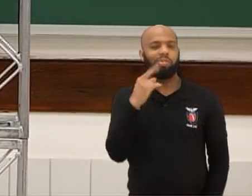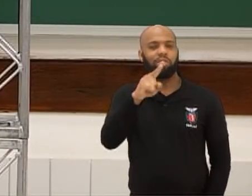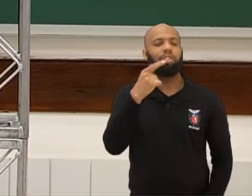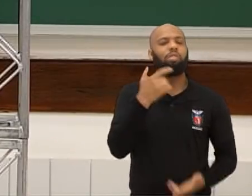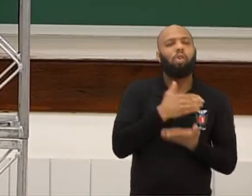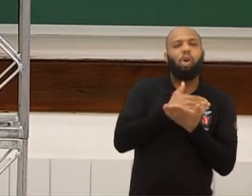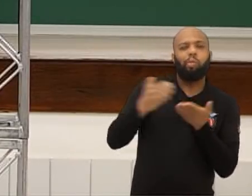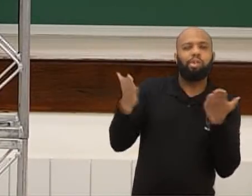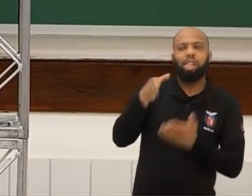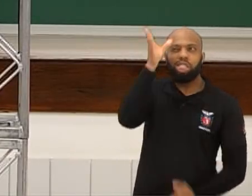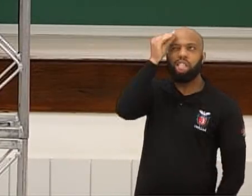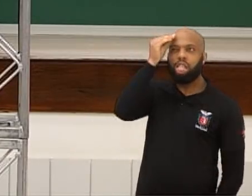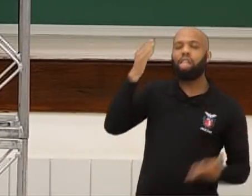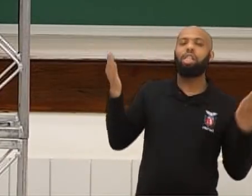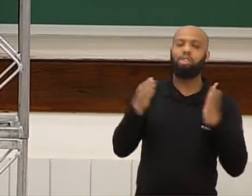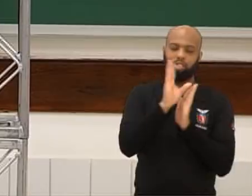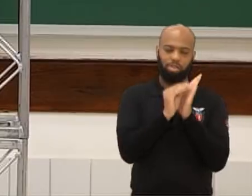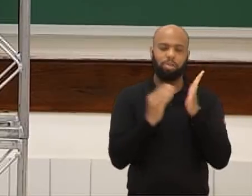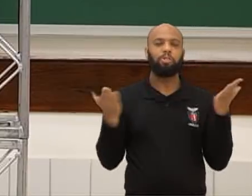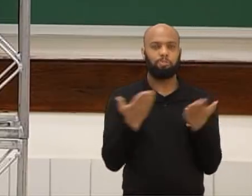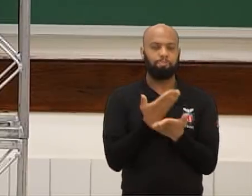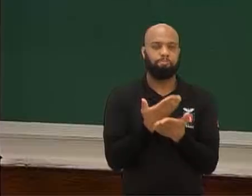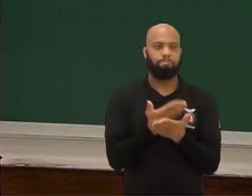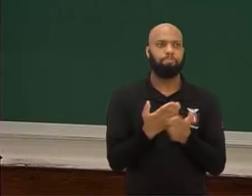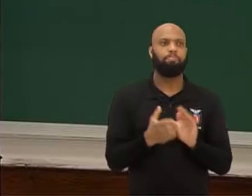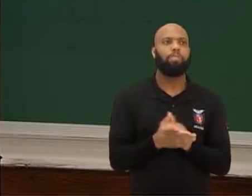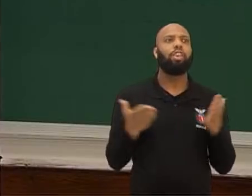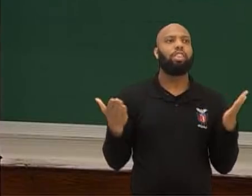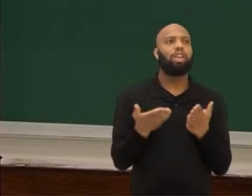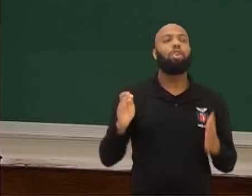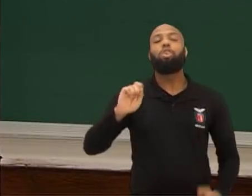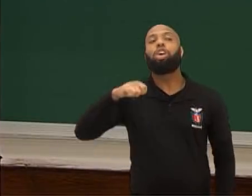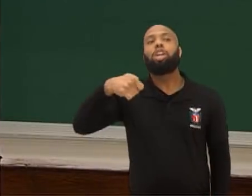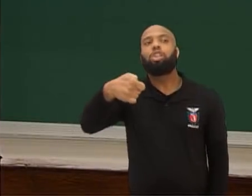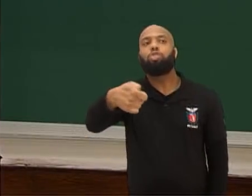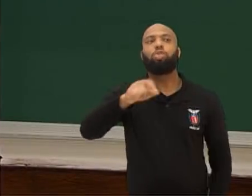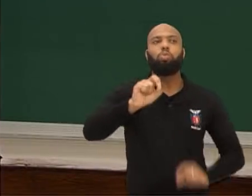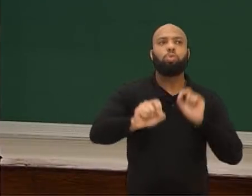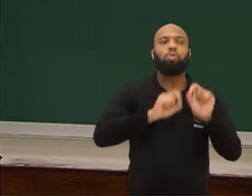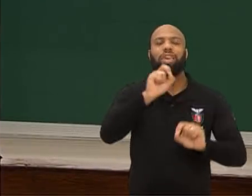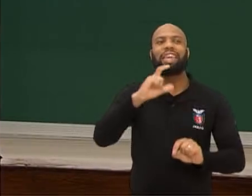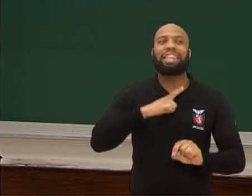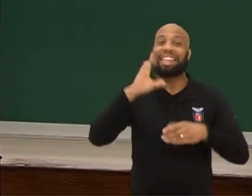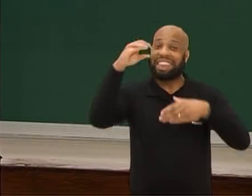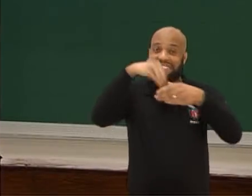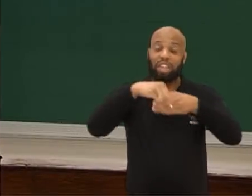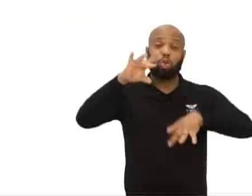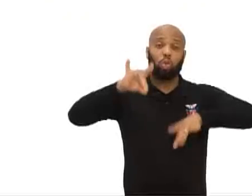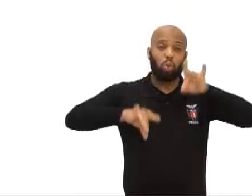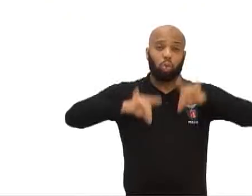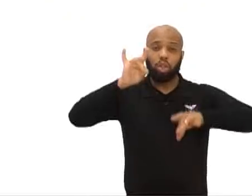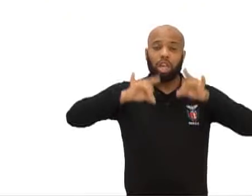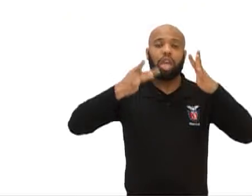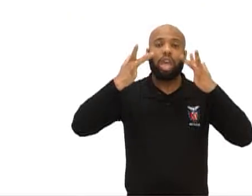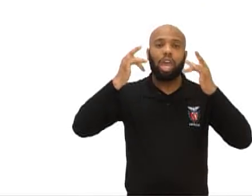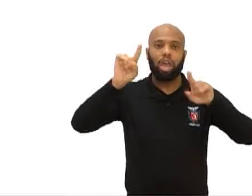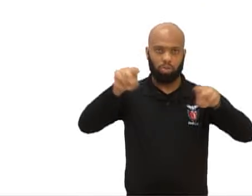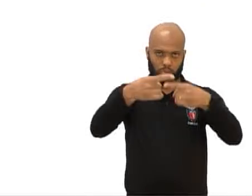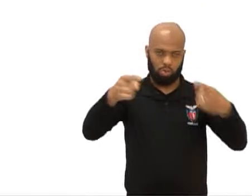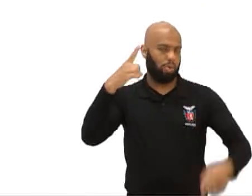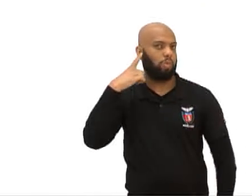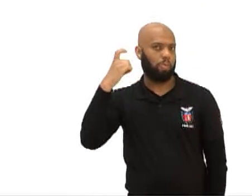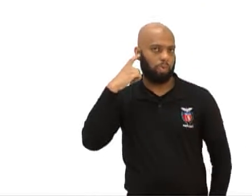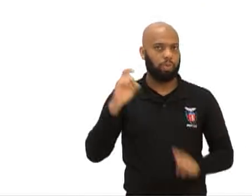pouco mais o conteúdo dessa aula. Vamos falar um pouco agora sobre a sonoplastia no teatro.